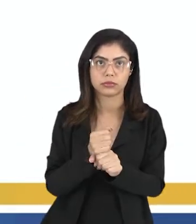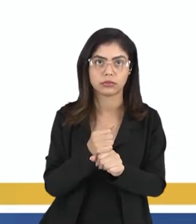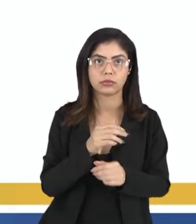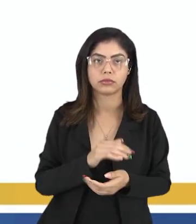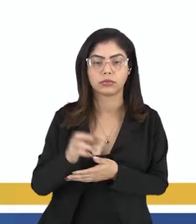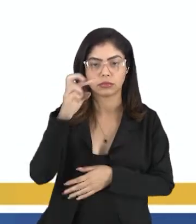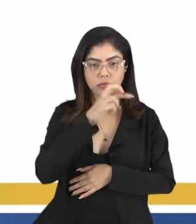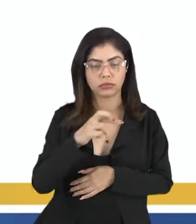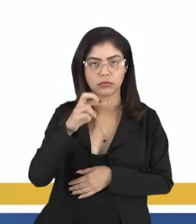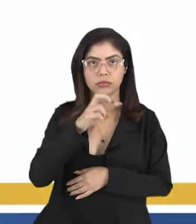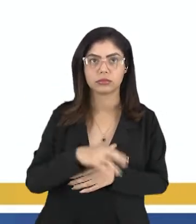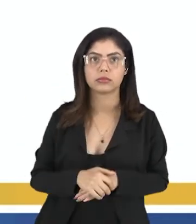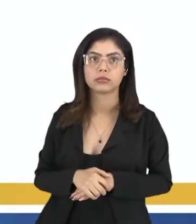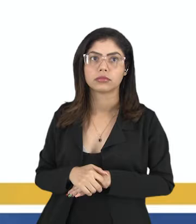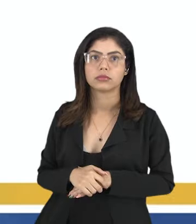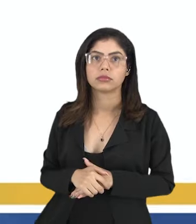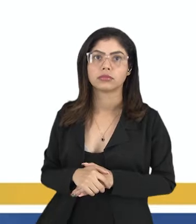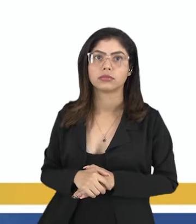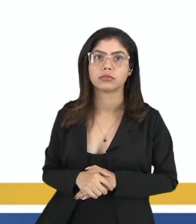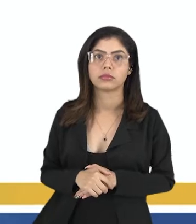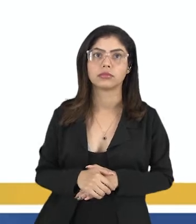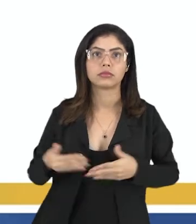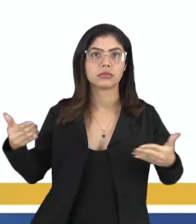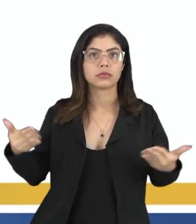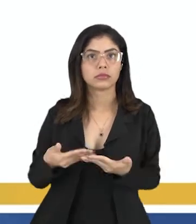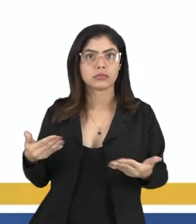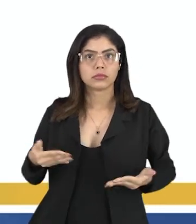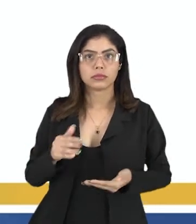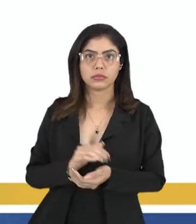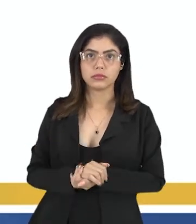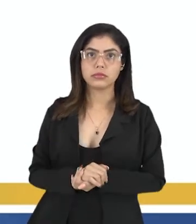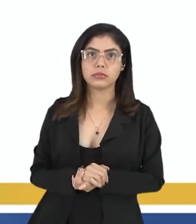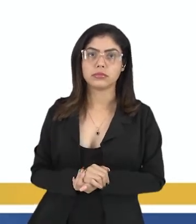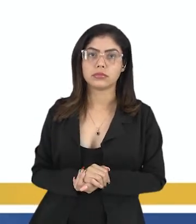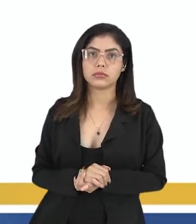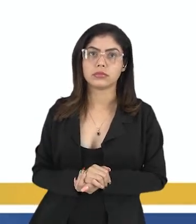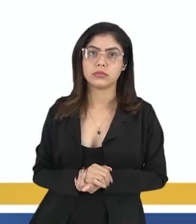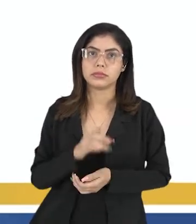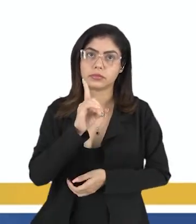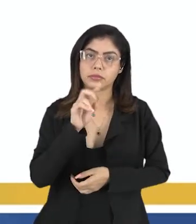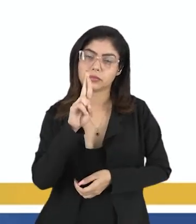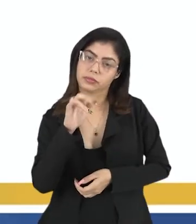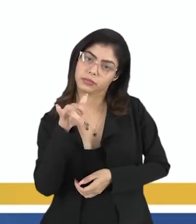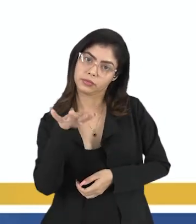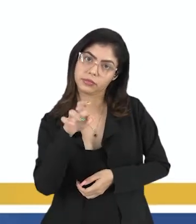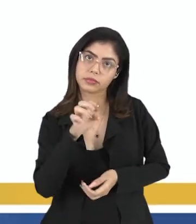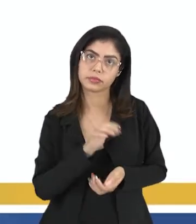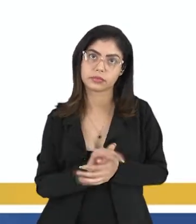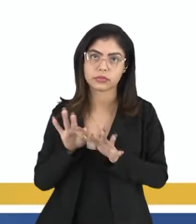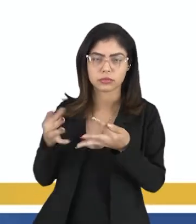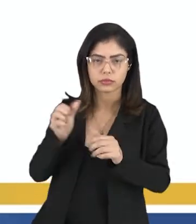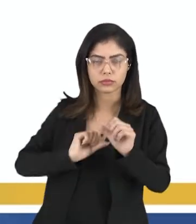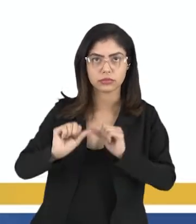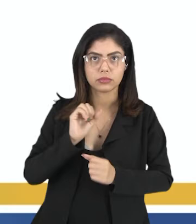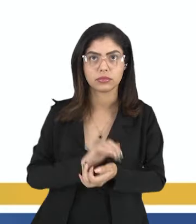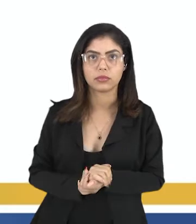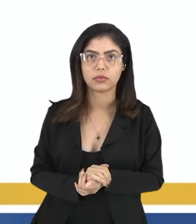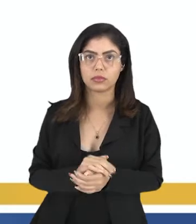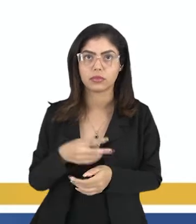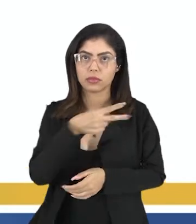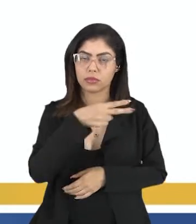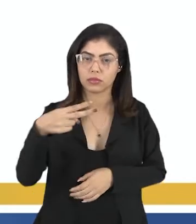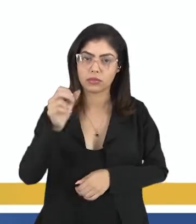a de análise, ok? E na aula de hoje nós vamos estar trabalhando a de deslocamento e simples troca